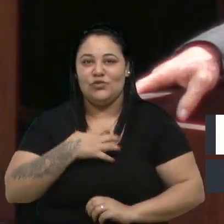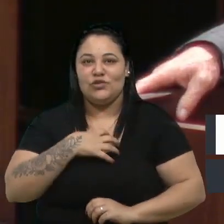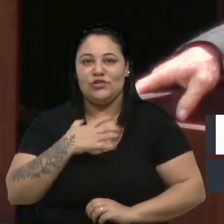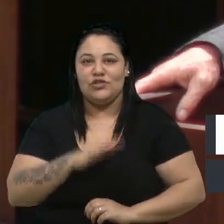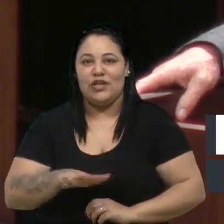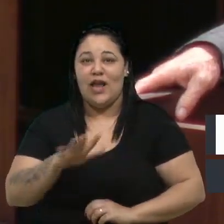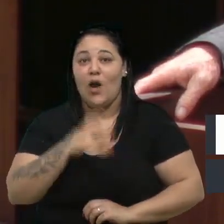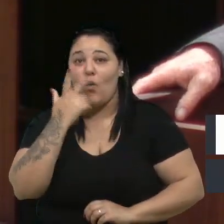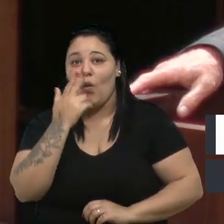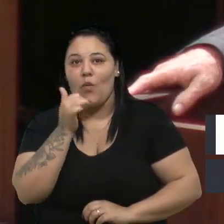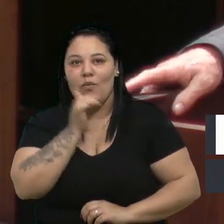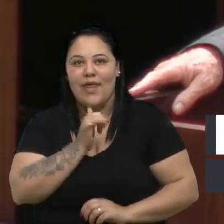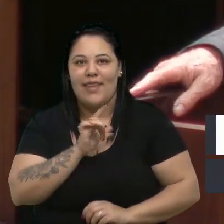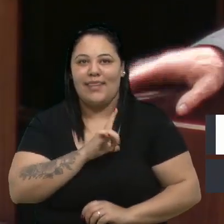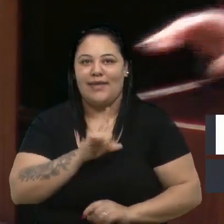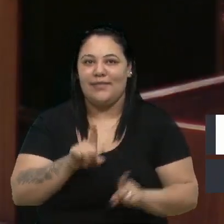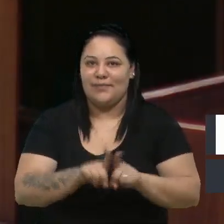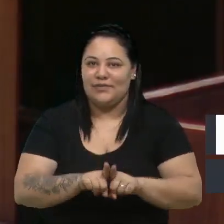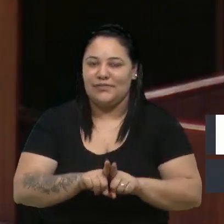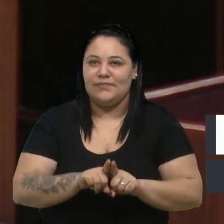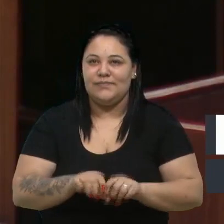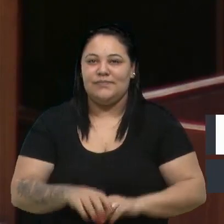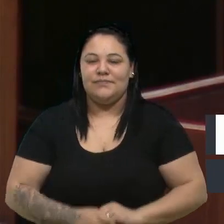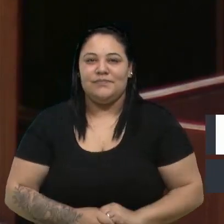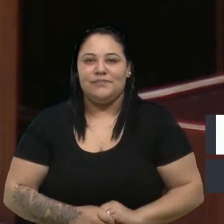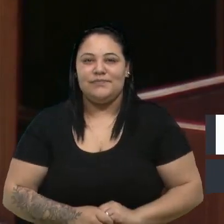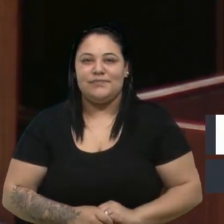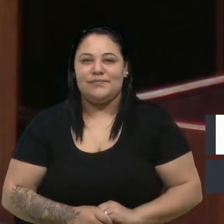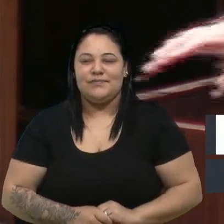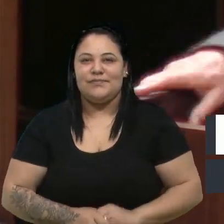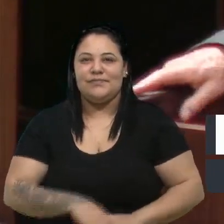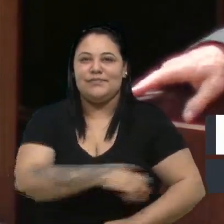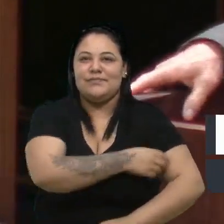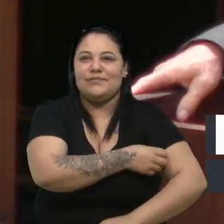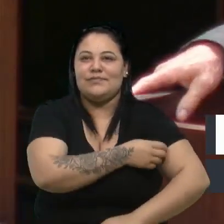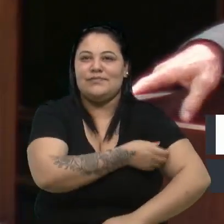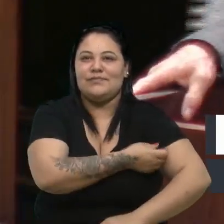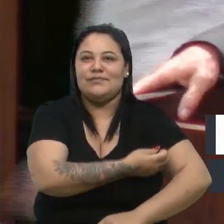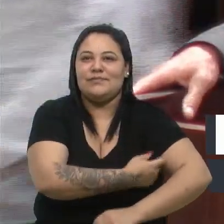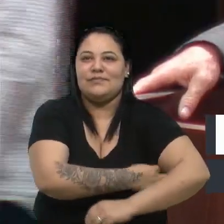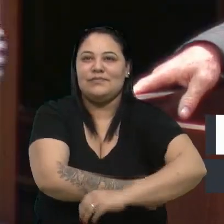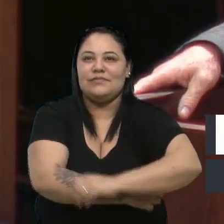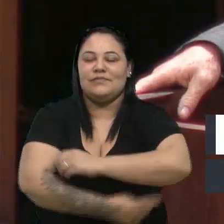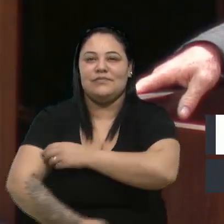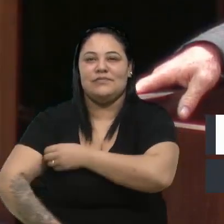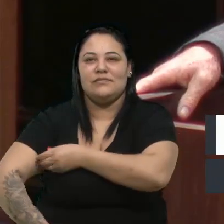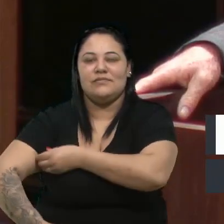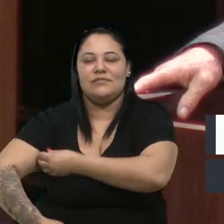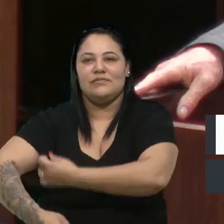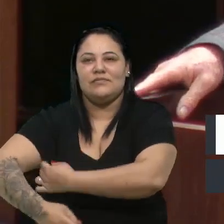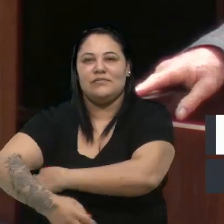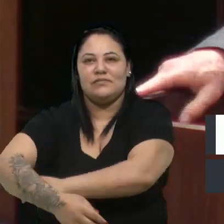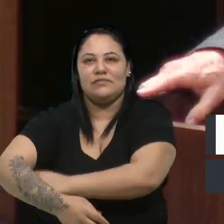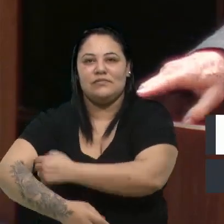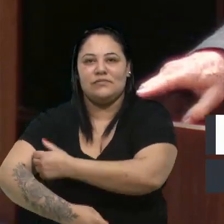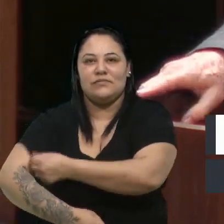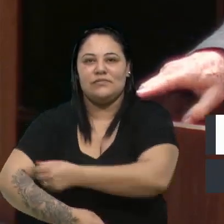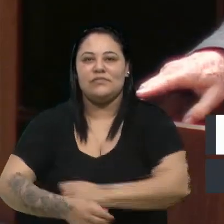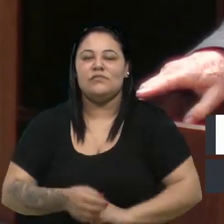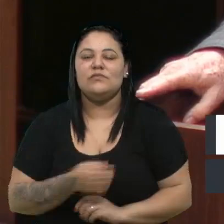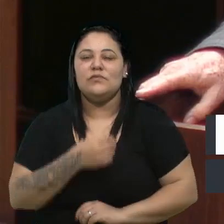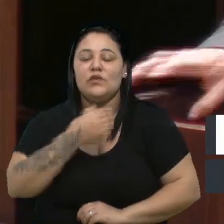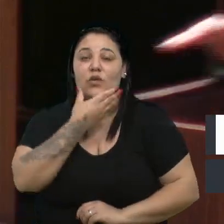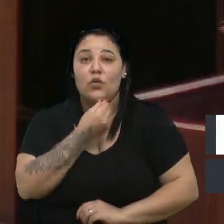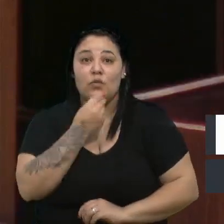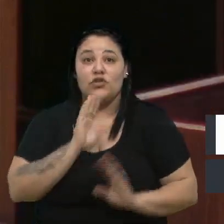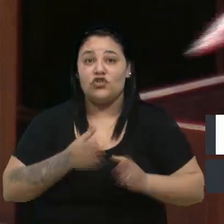mulheres. Os homens vivem 7 anos a menos do que as mulheres, em função de não